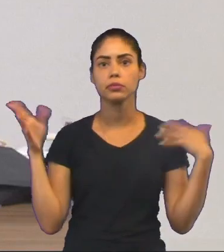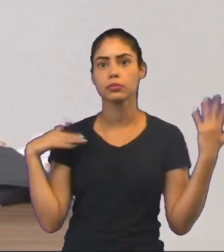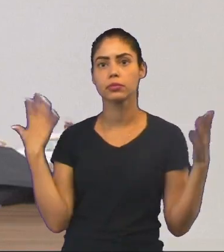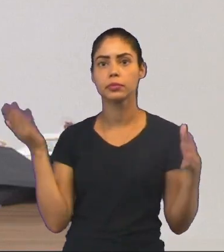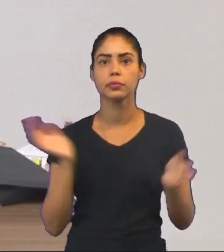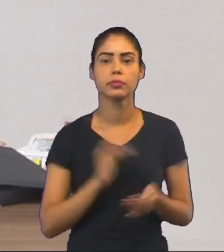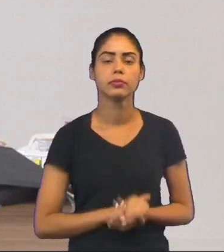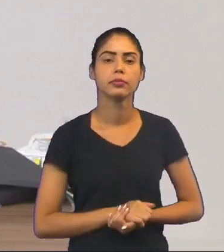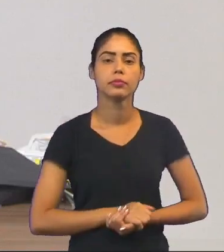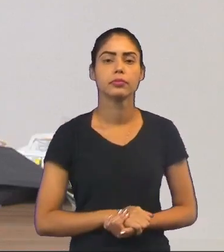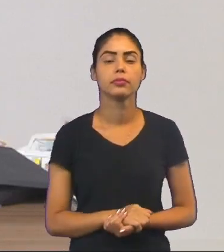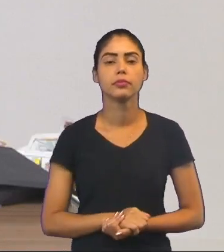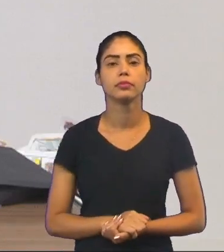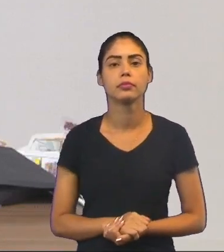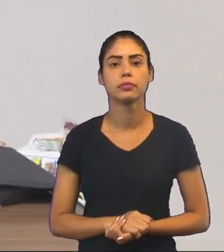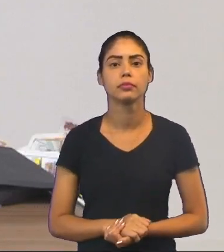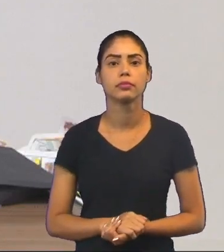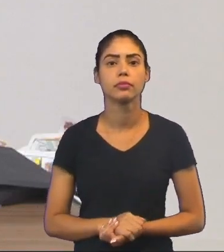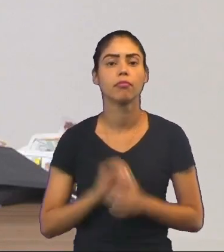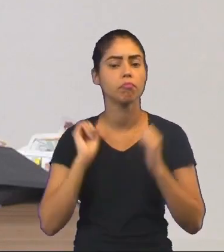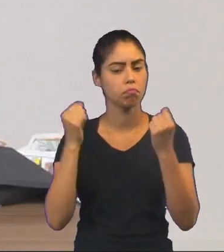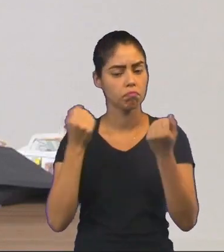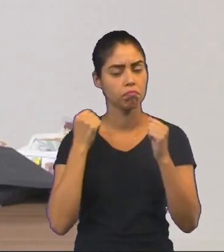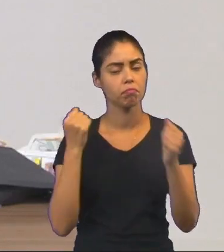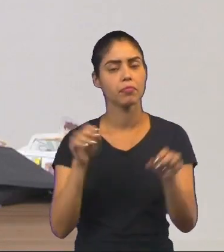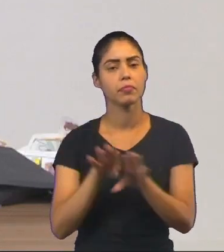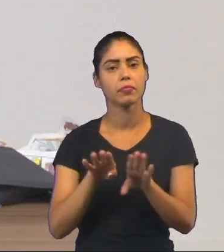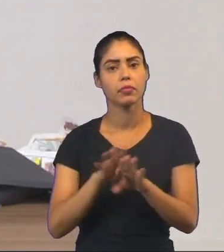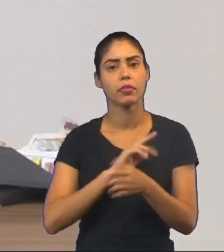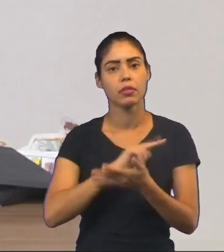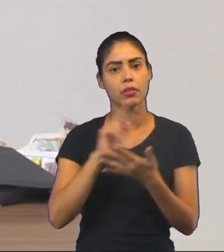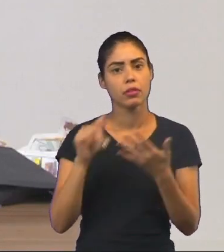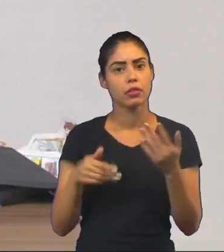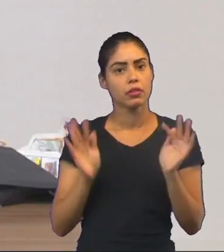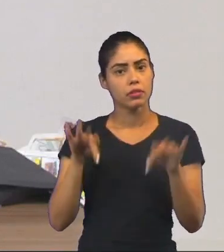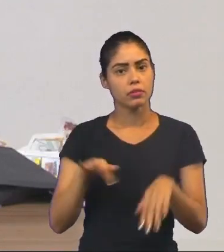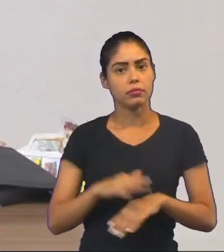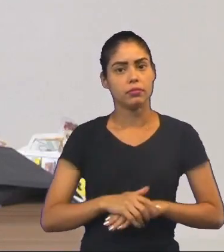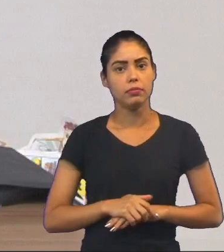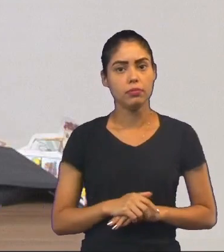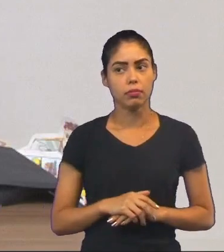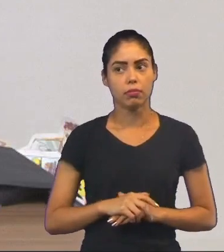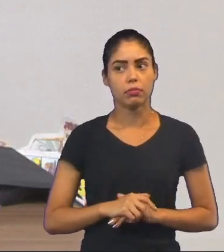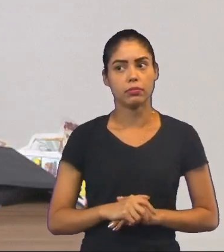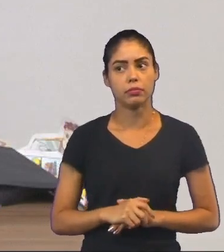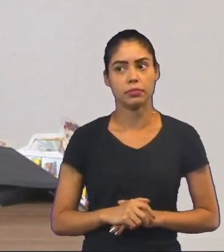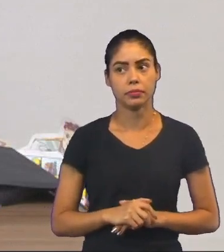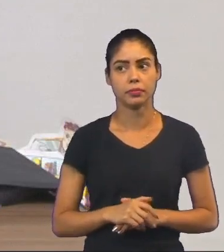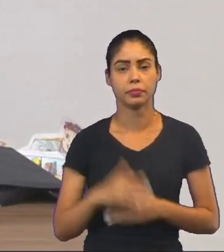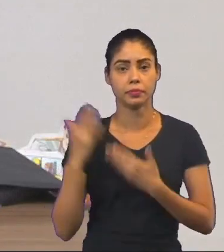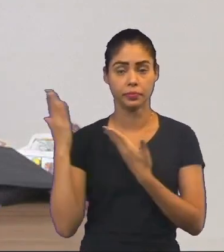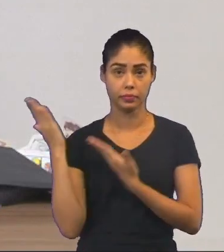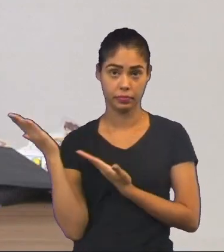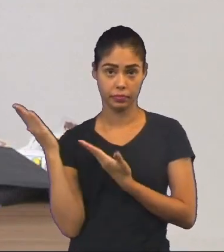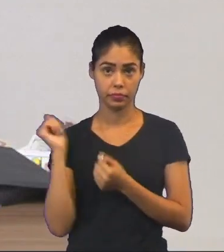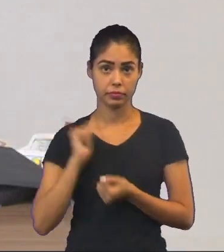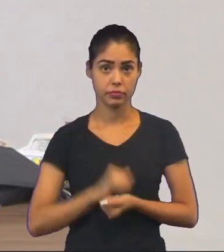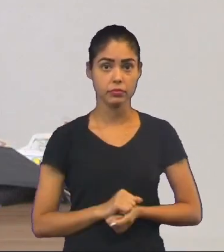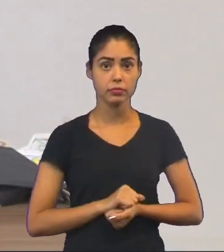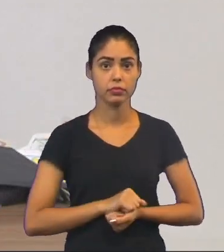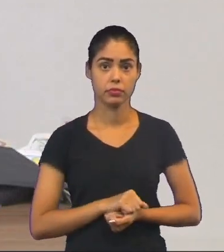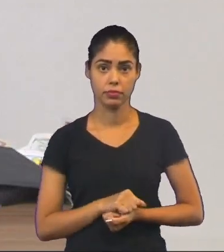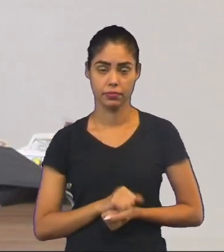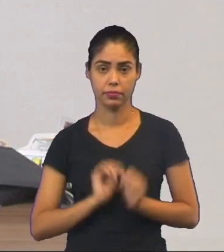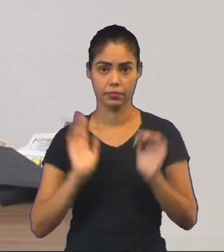certo? Para você se exercitar. Tem várias finalidades. E este meio de transporte